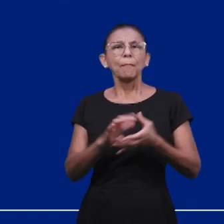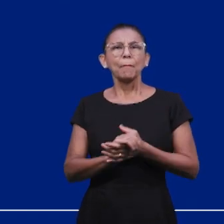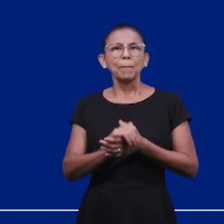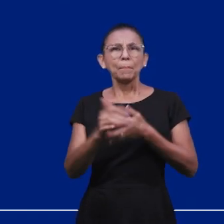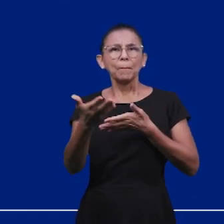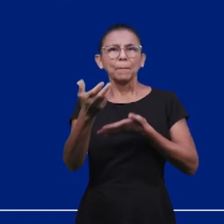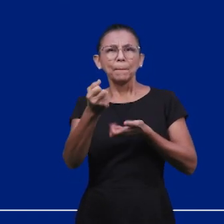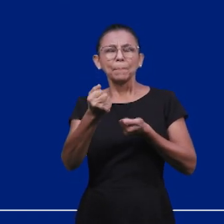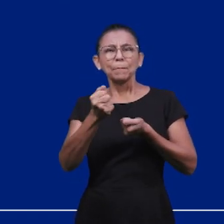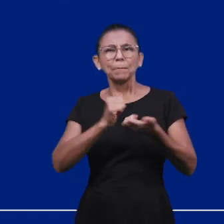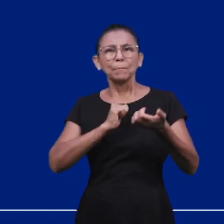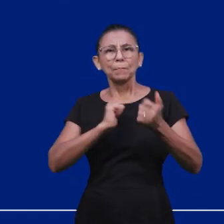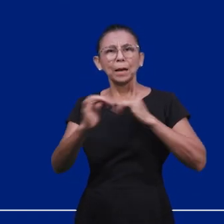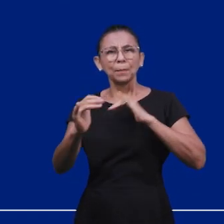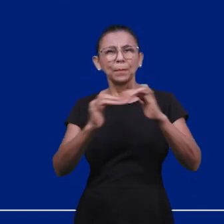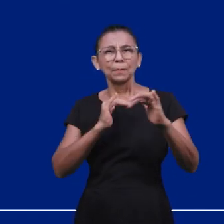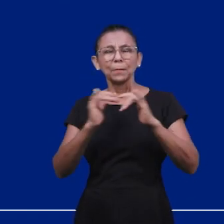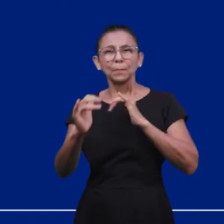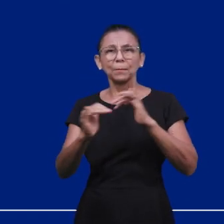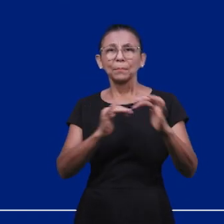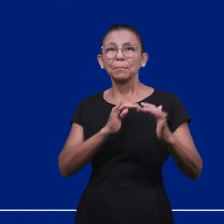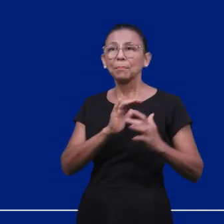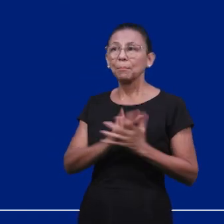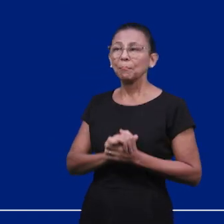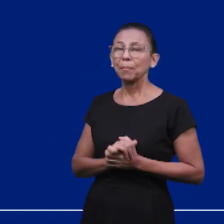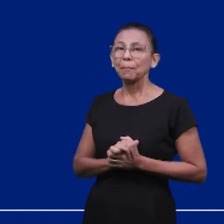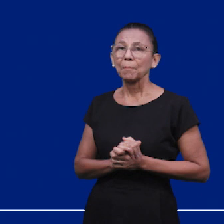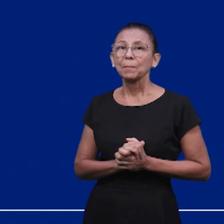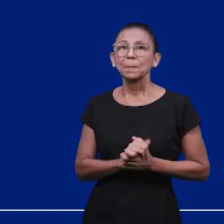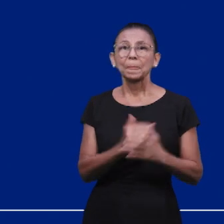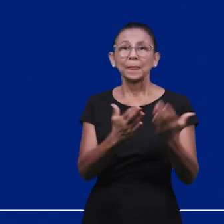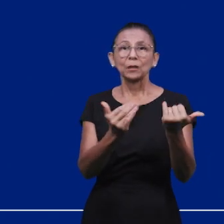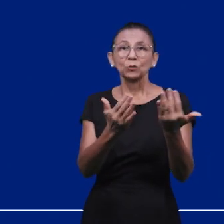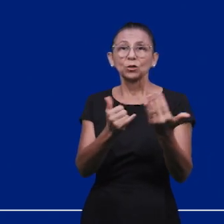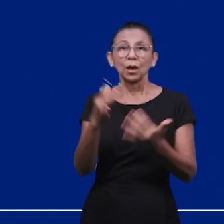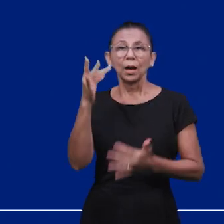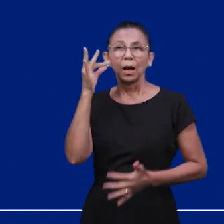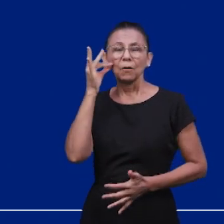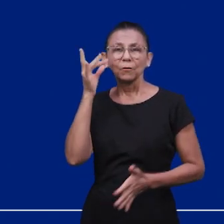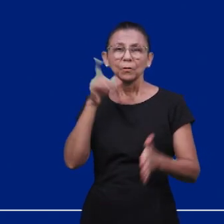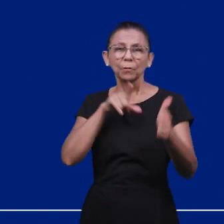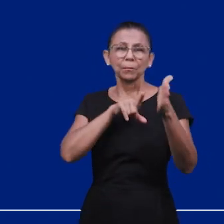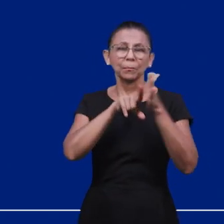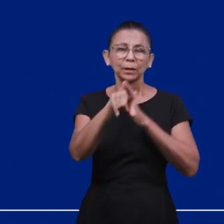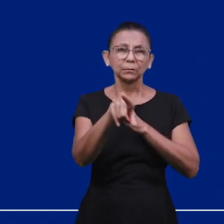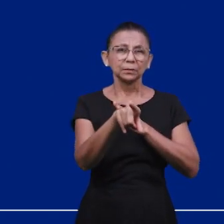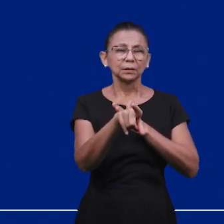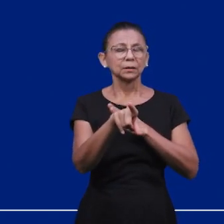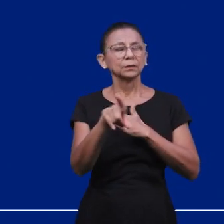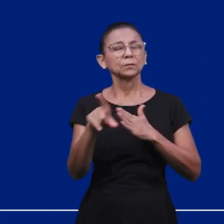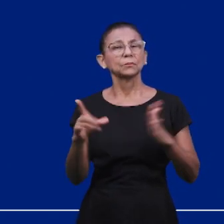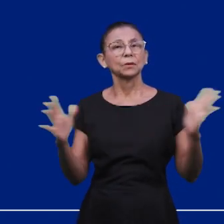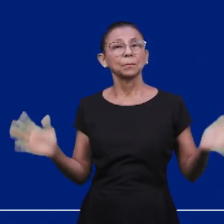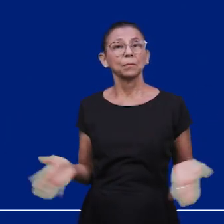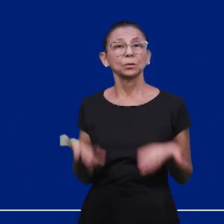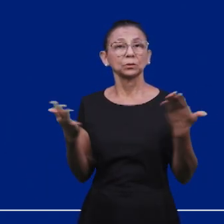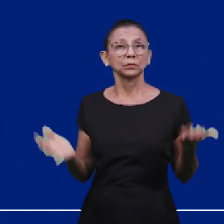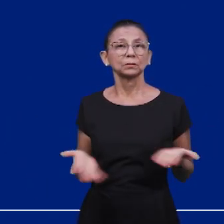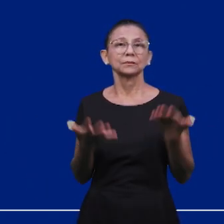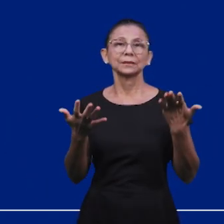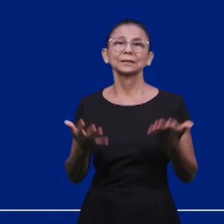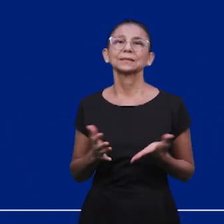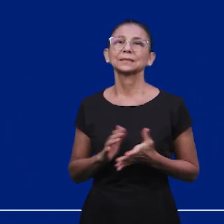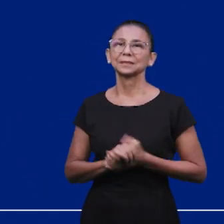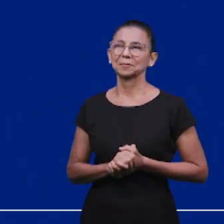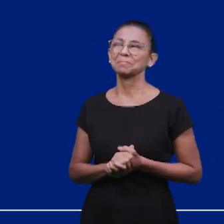e a participação dos jovens no estúdio, fazendo perguntas ao vivo, foi motivadora para todos. O programa tem sido